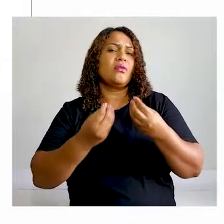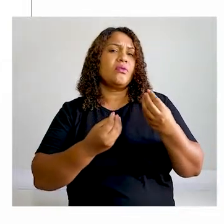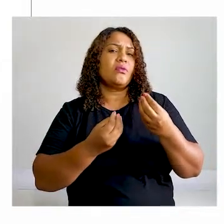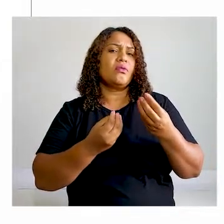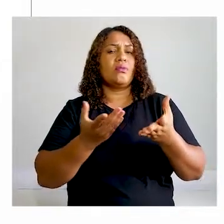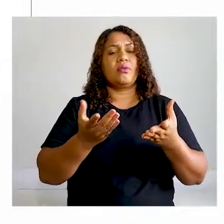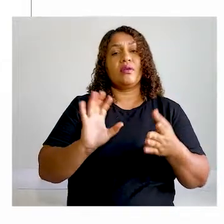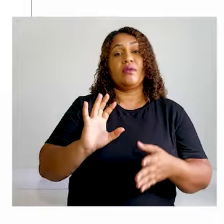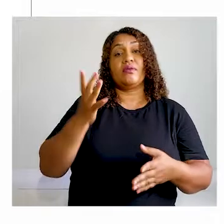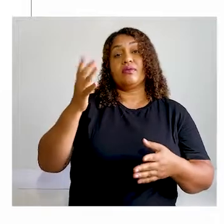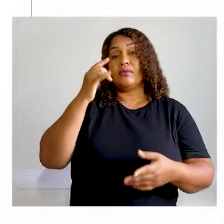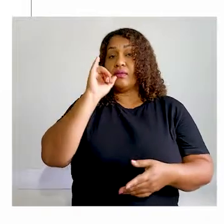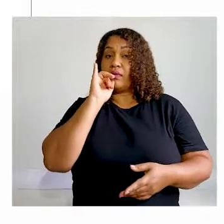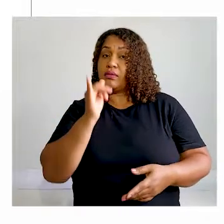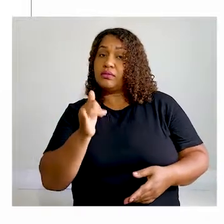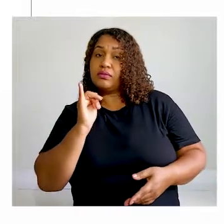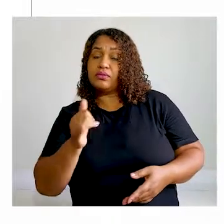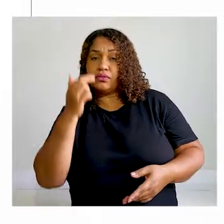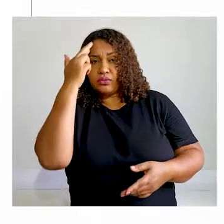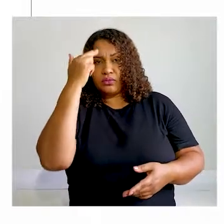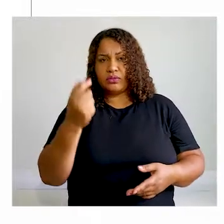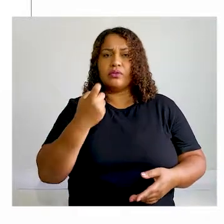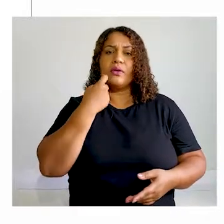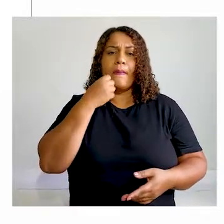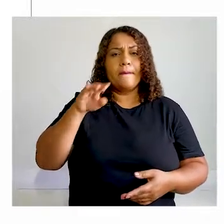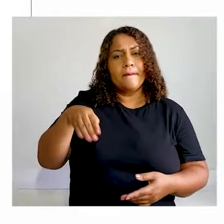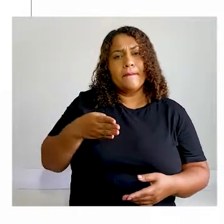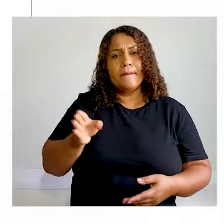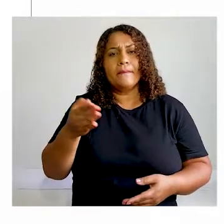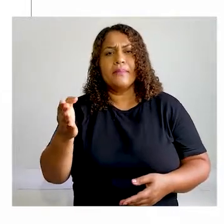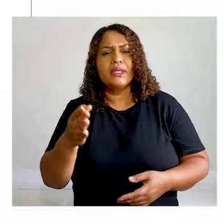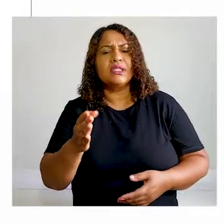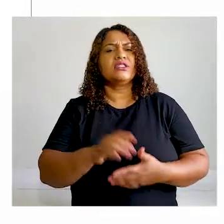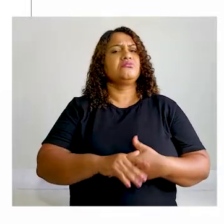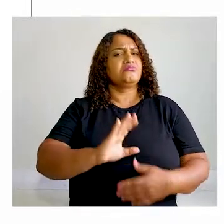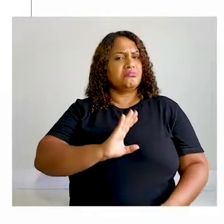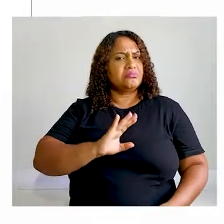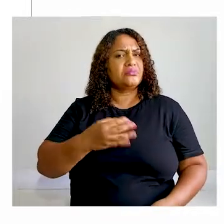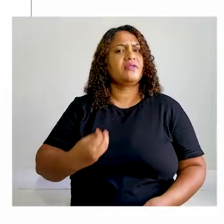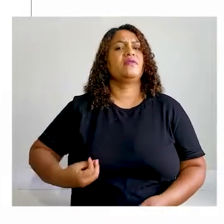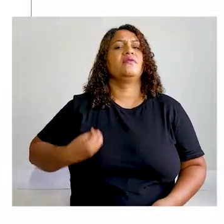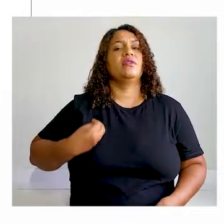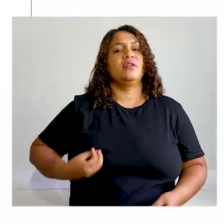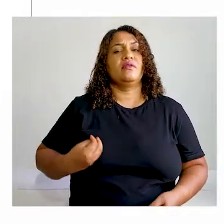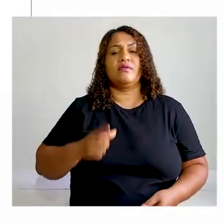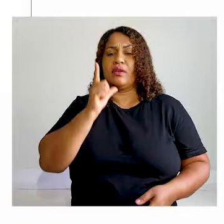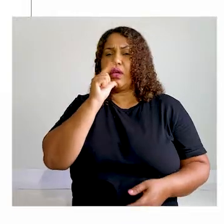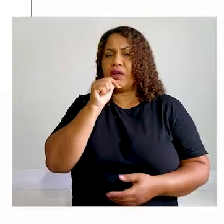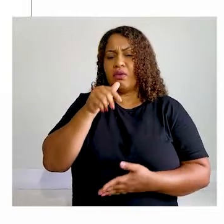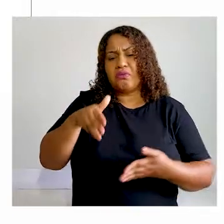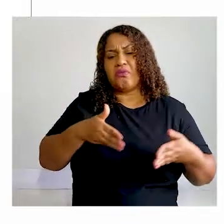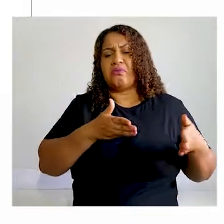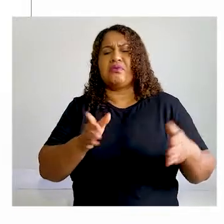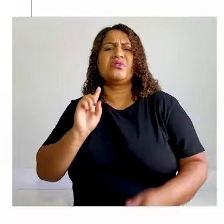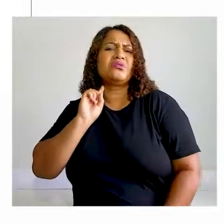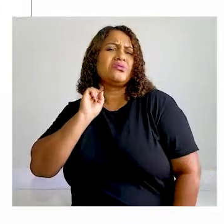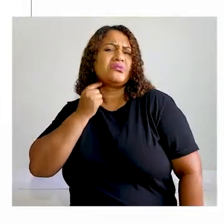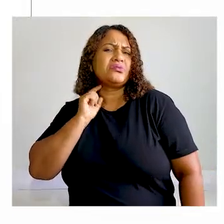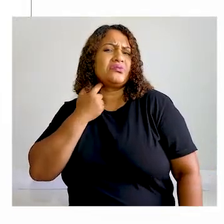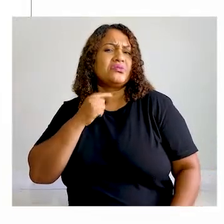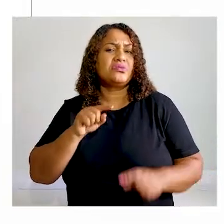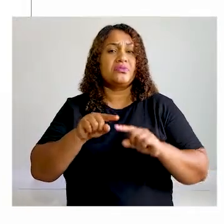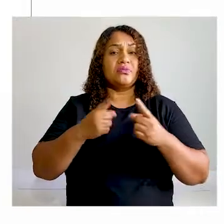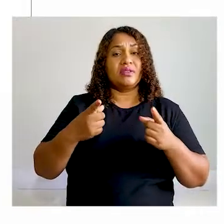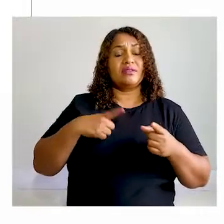comprometida e criativa, a história de Douradinho, um peixe cascudo que vivia na foz de um rio muito